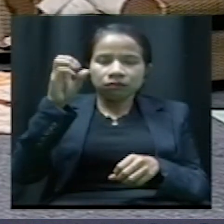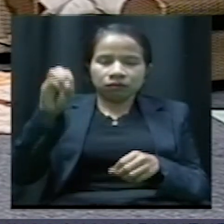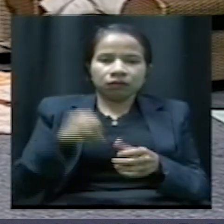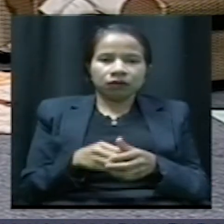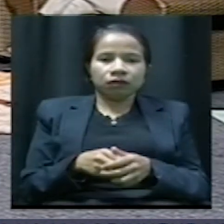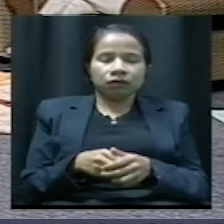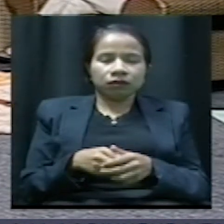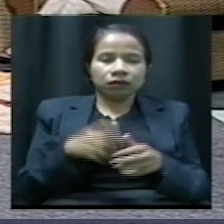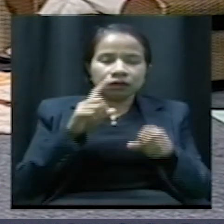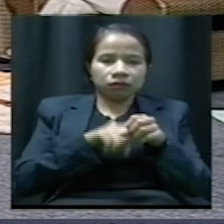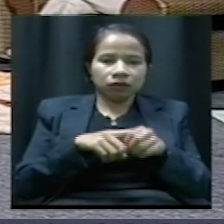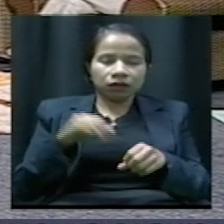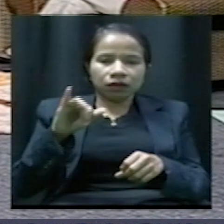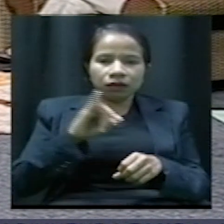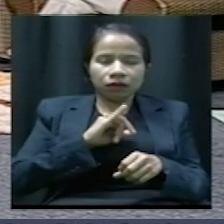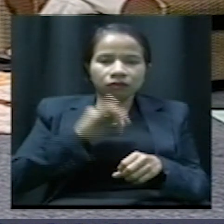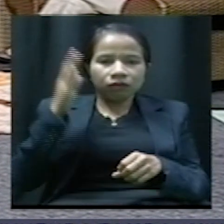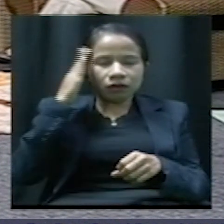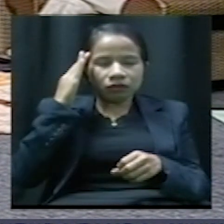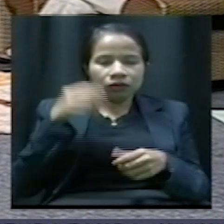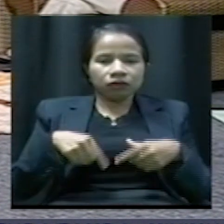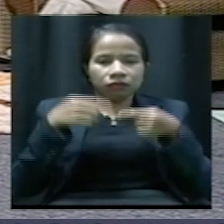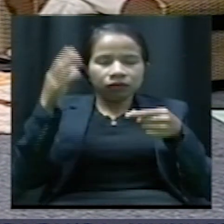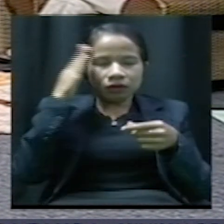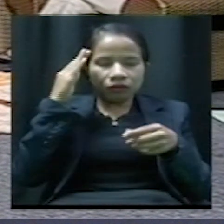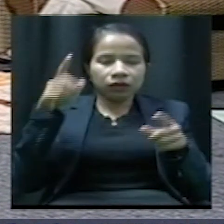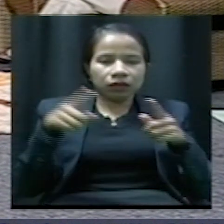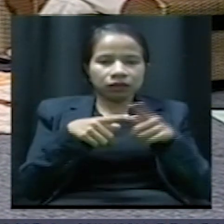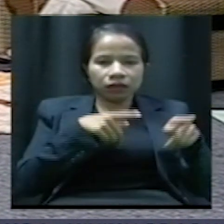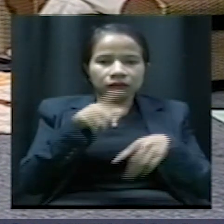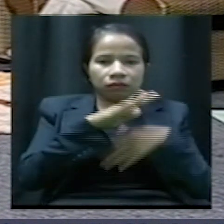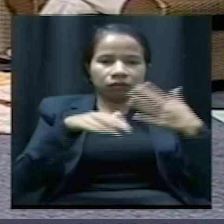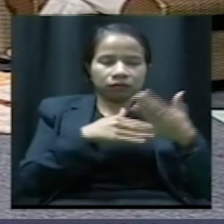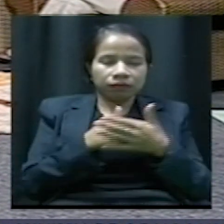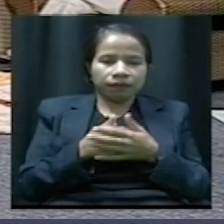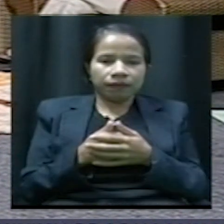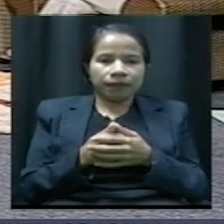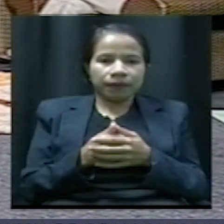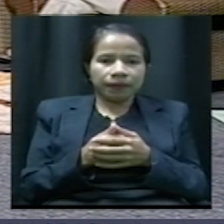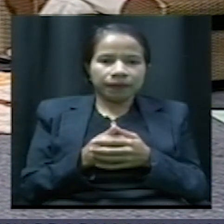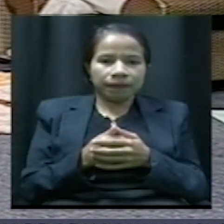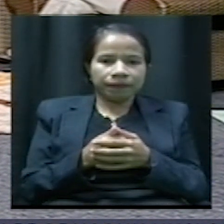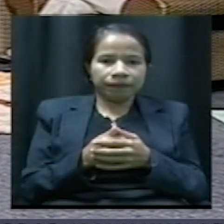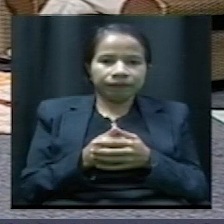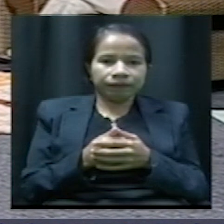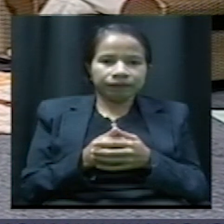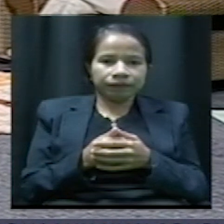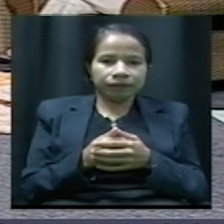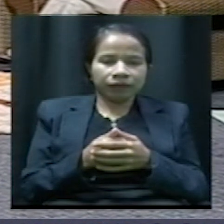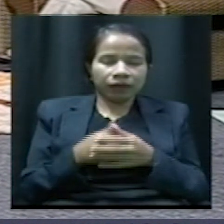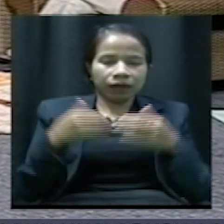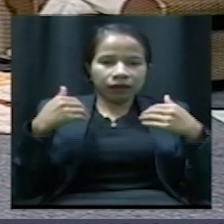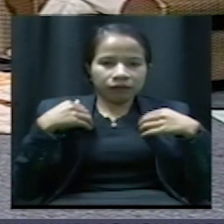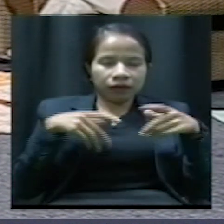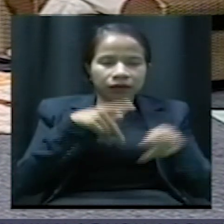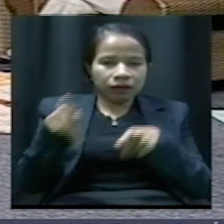ne, hanang hato inkoraza ita nesa sidadaung tomak, atu katak, tiang katak se iha